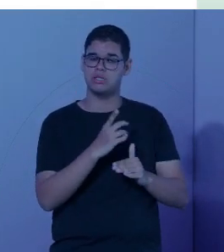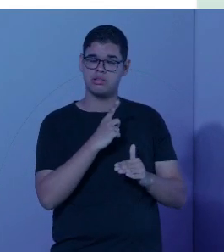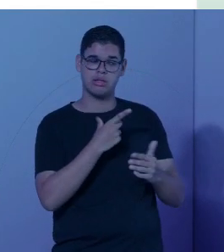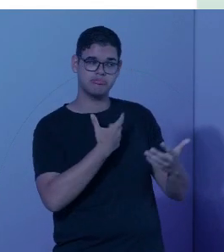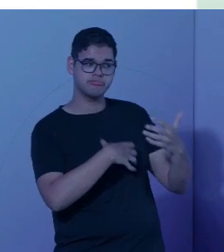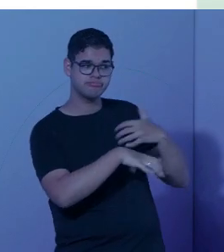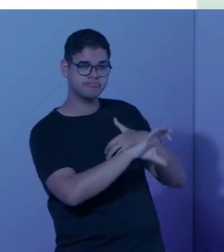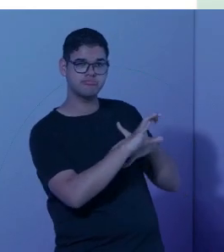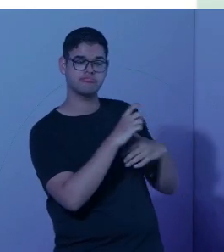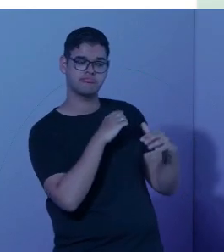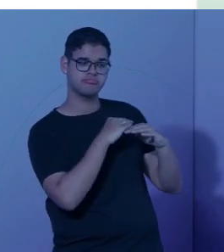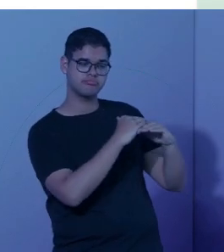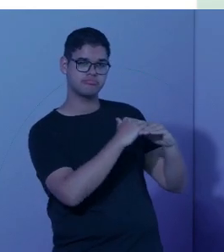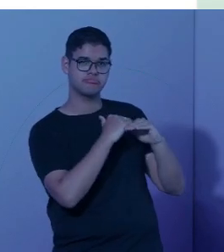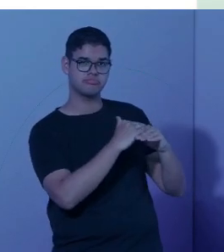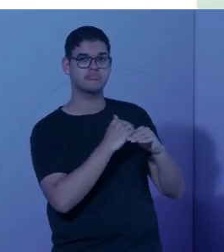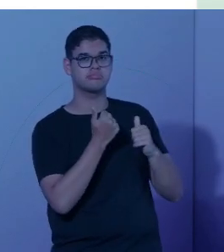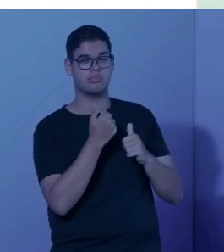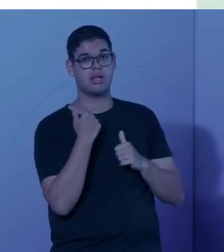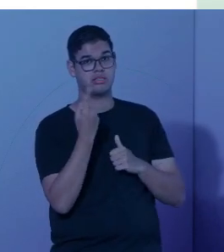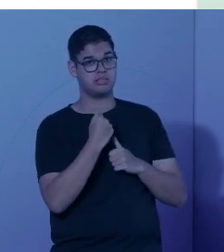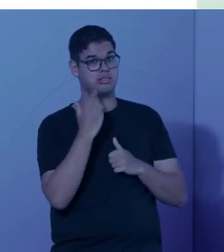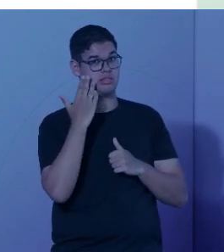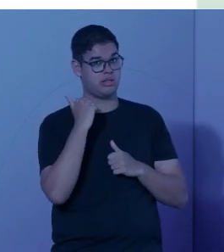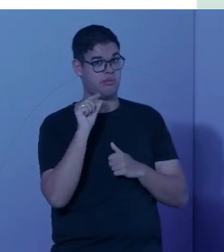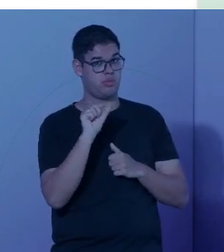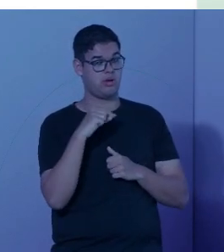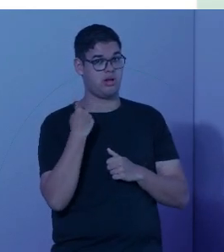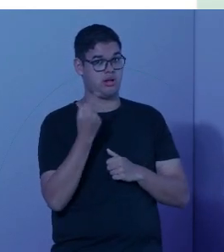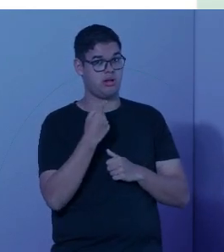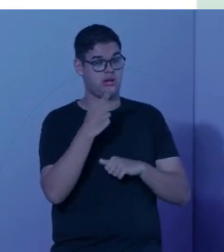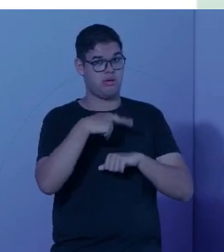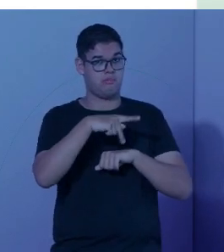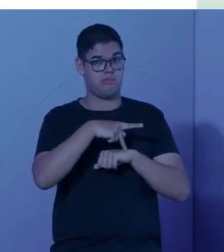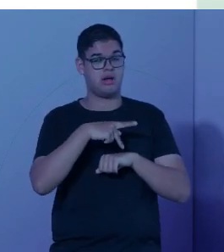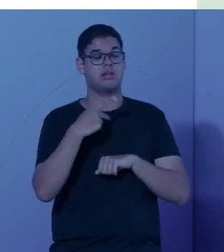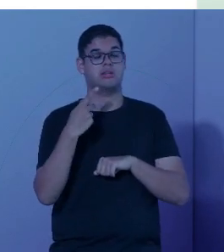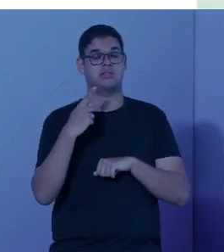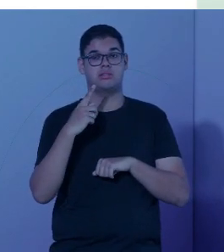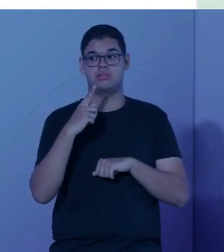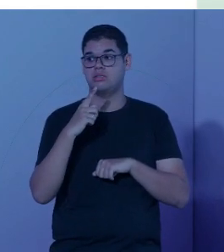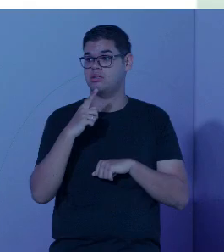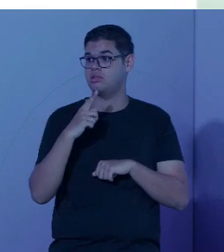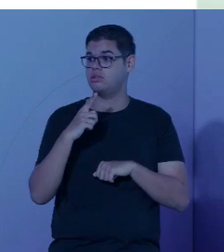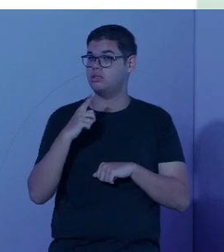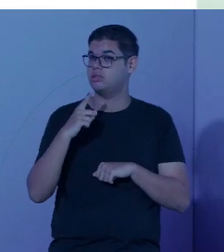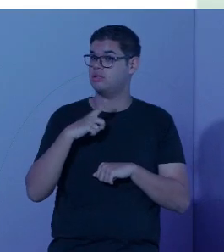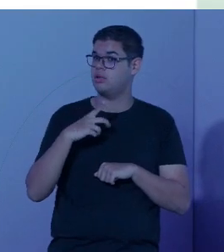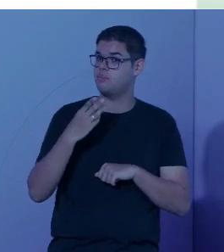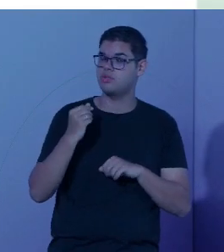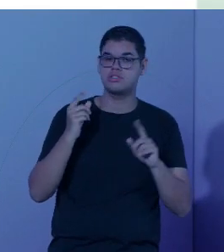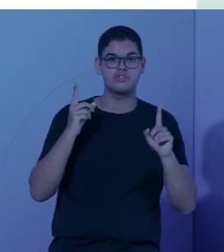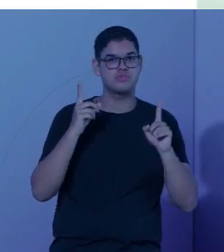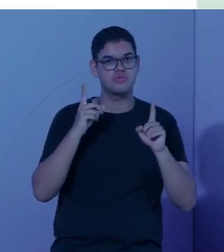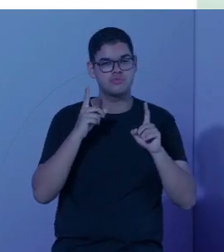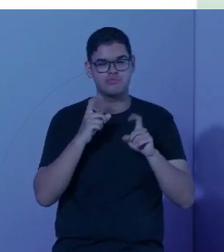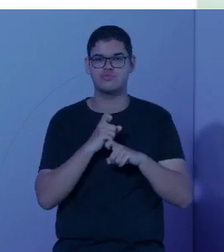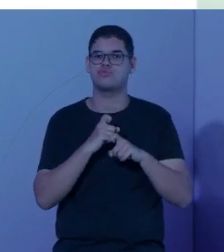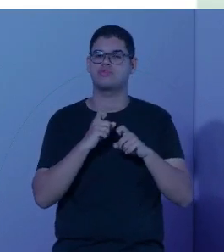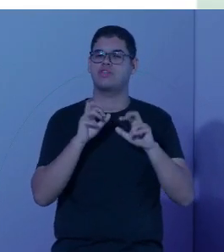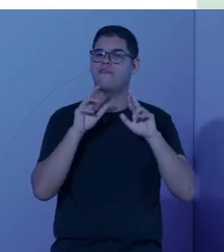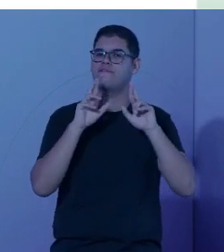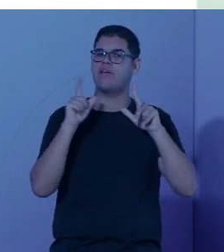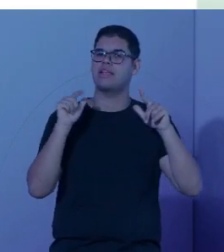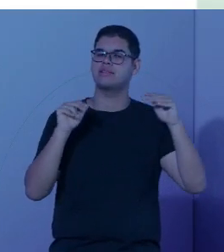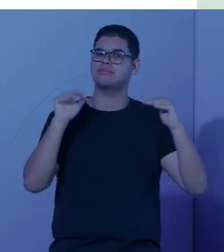muito relevantes, a gente sabe que temos países de grandes inequidades, de grandes diferenças, colocado aqui pelos gestores